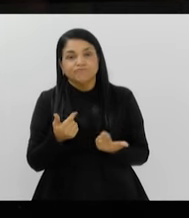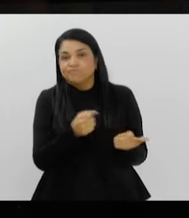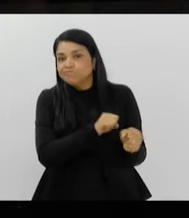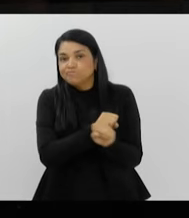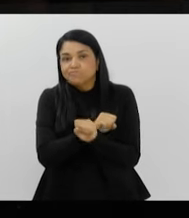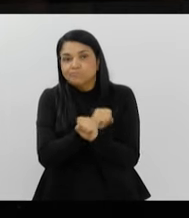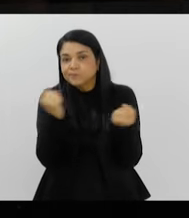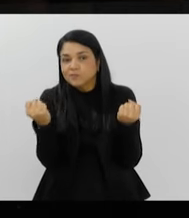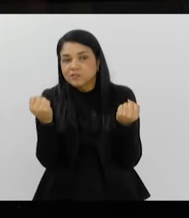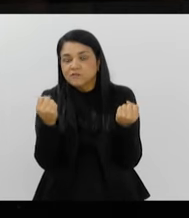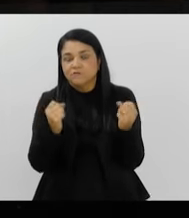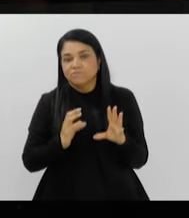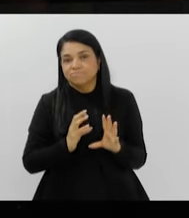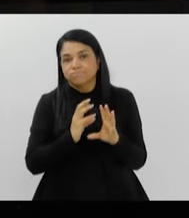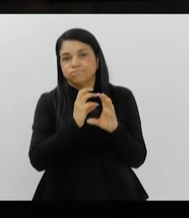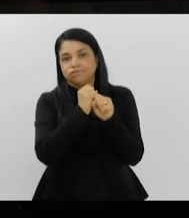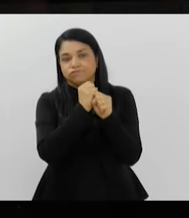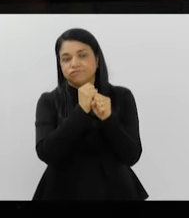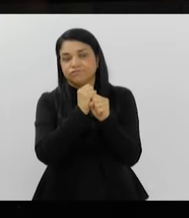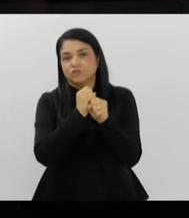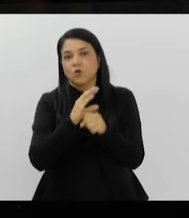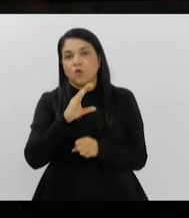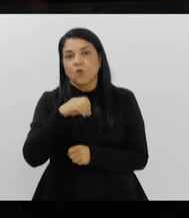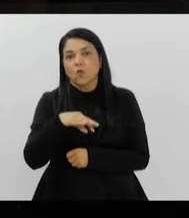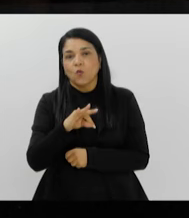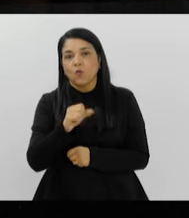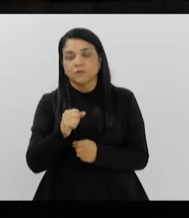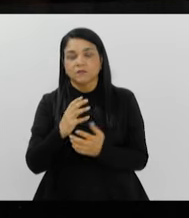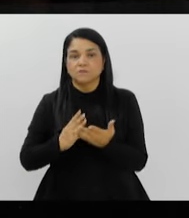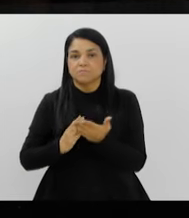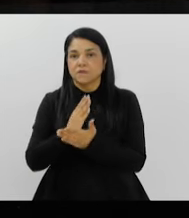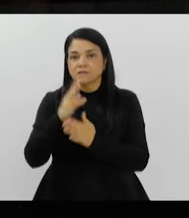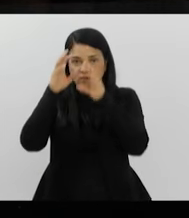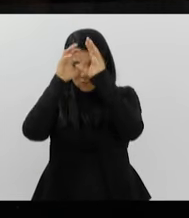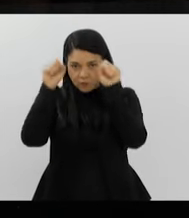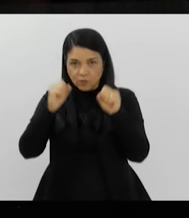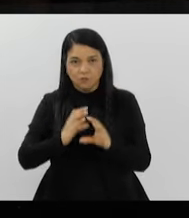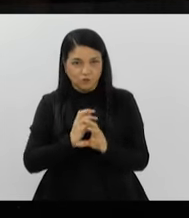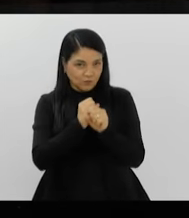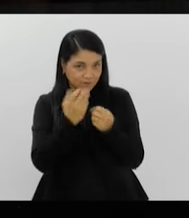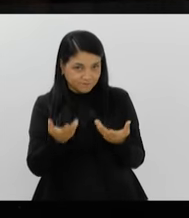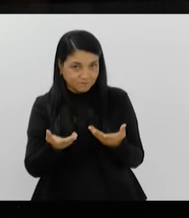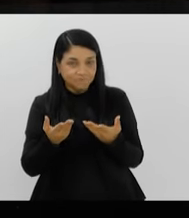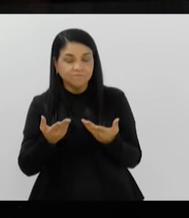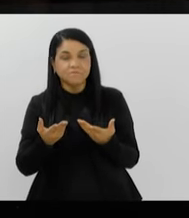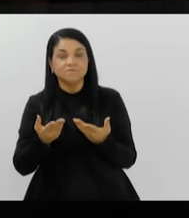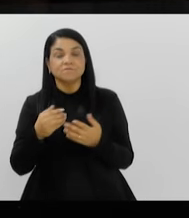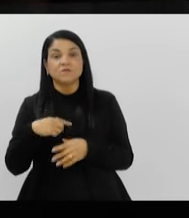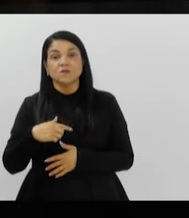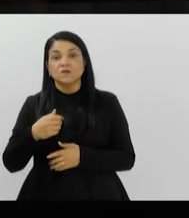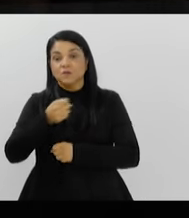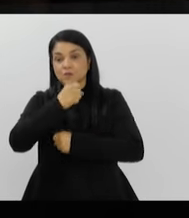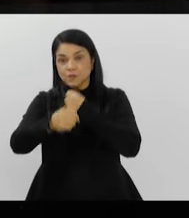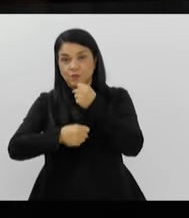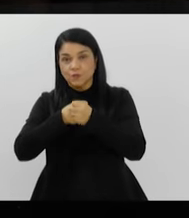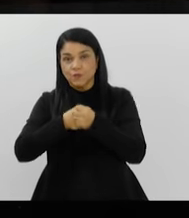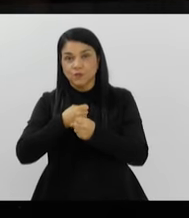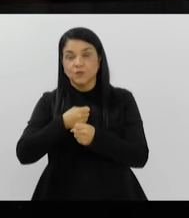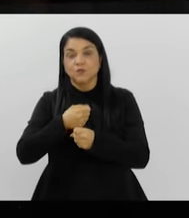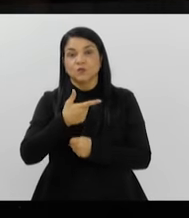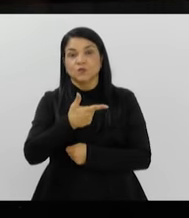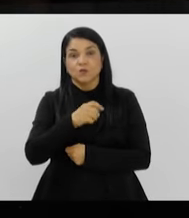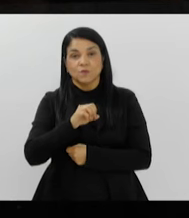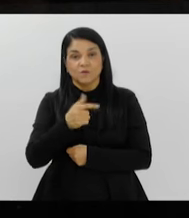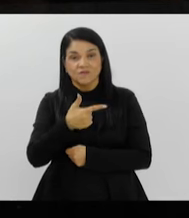de fechar as contas e aprová-las no Tribunal de Contas. E o orçamento de 2005 está pior